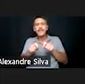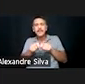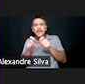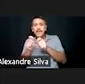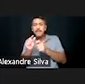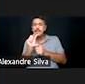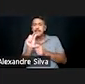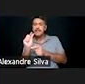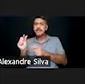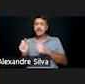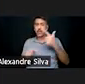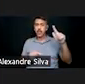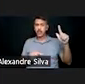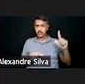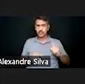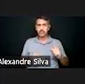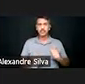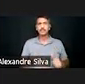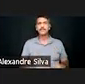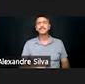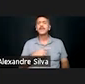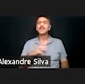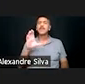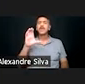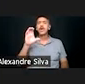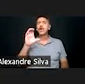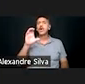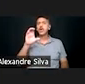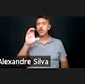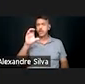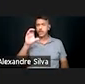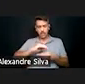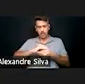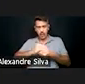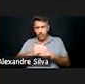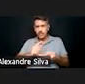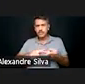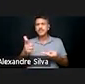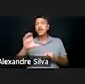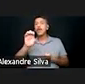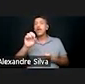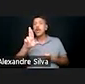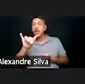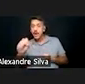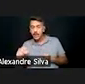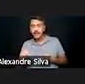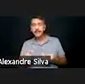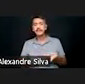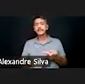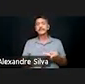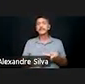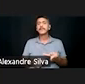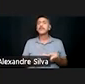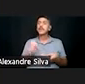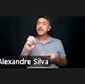outros organismos, que podem ser conchas, muitas vezes podem ser fragmentos de corais, podem ser